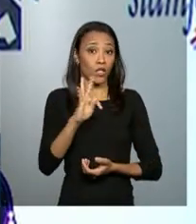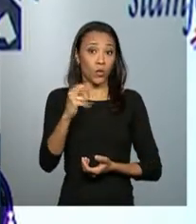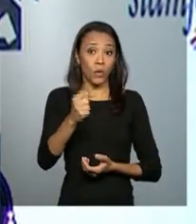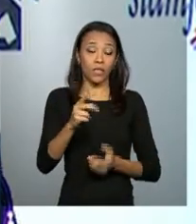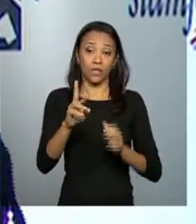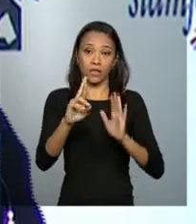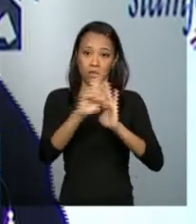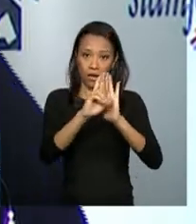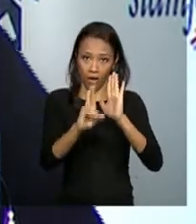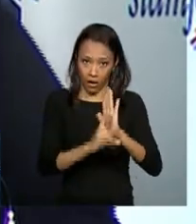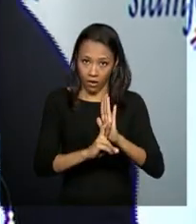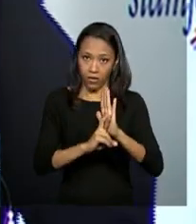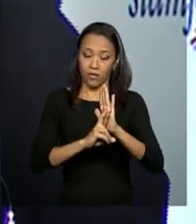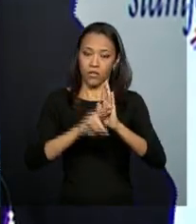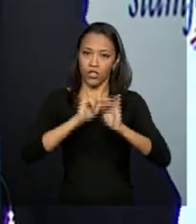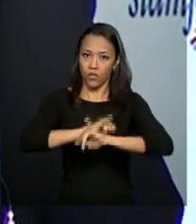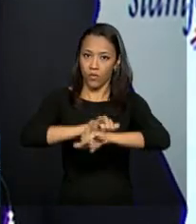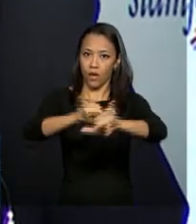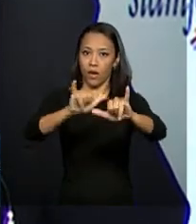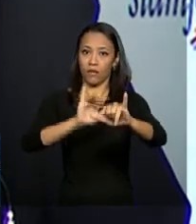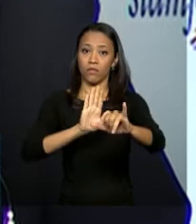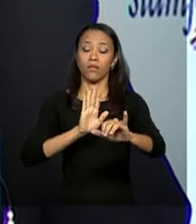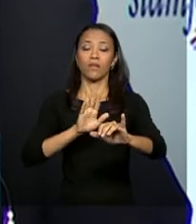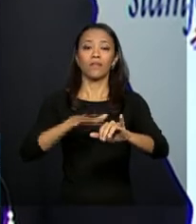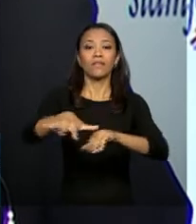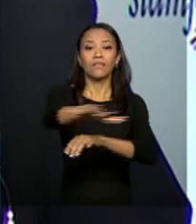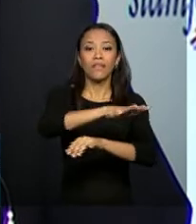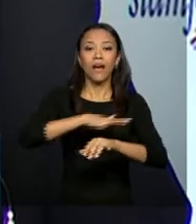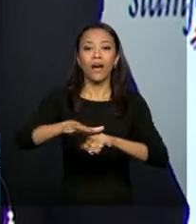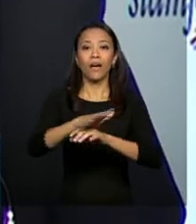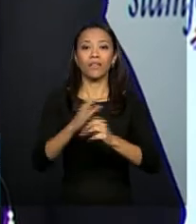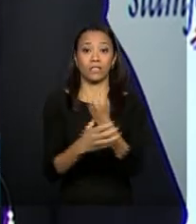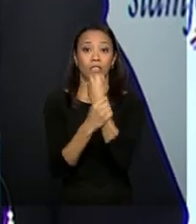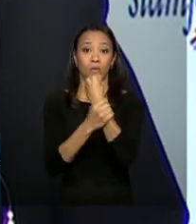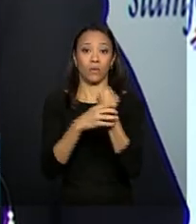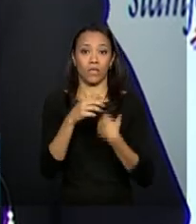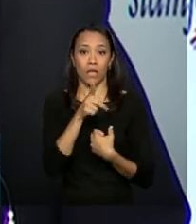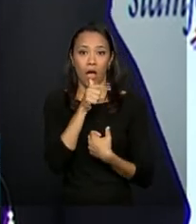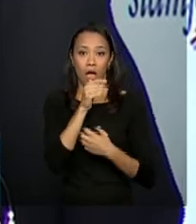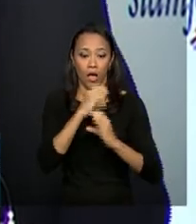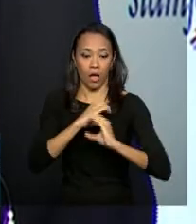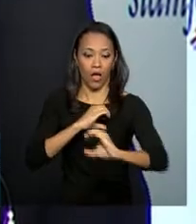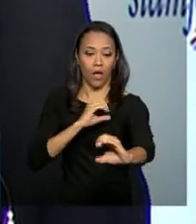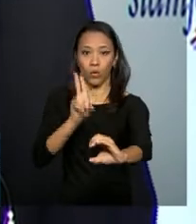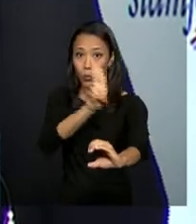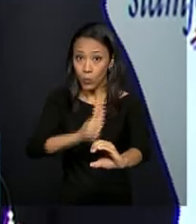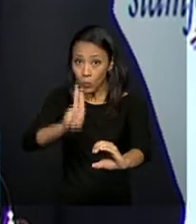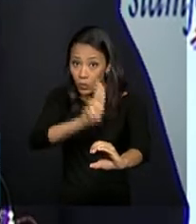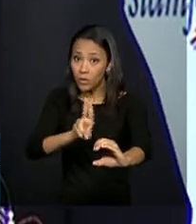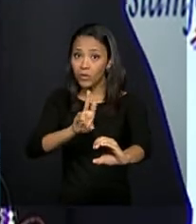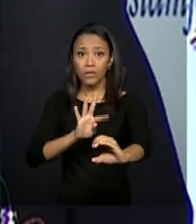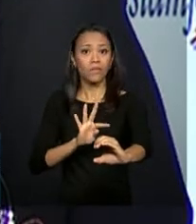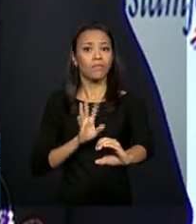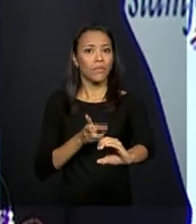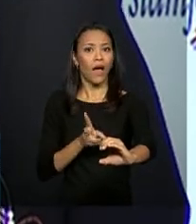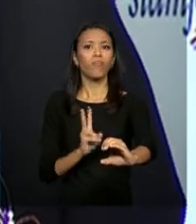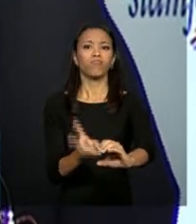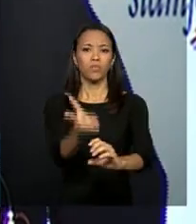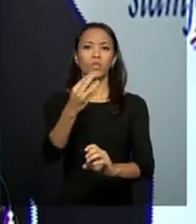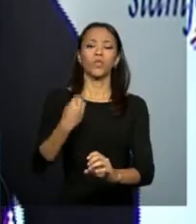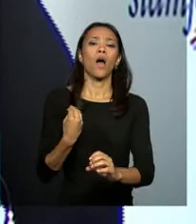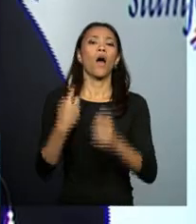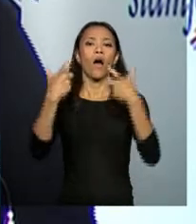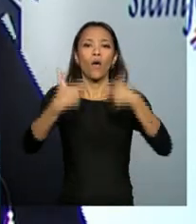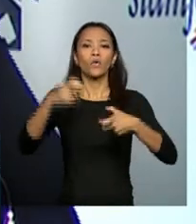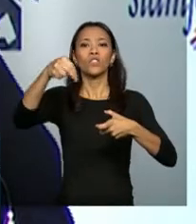de investimento em segurança hídrica estão em andamento. Aonde? Em todo o Nordeste.